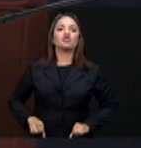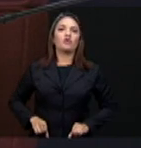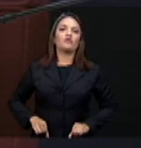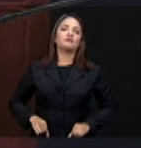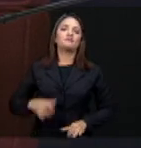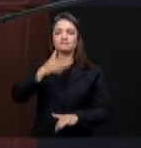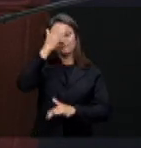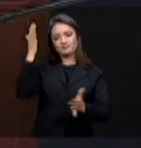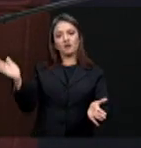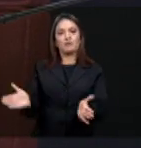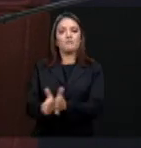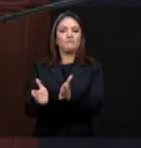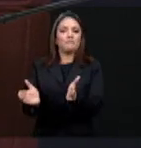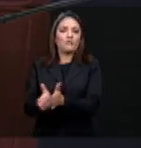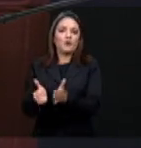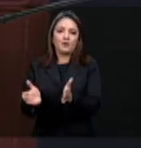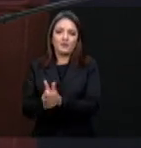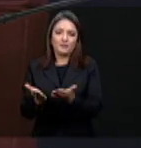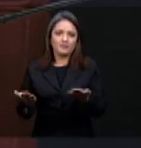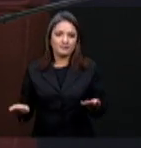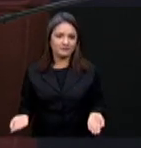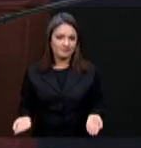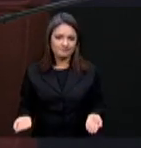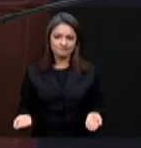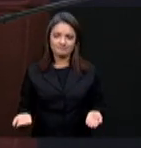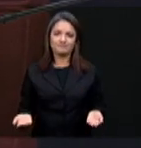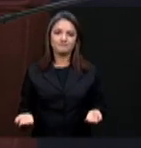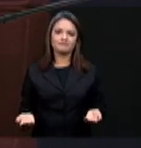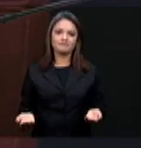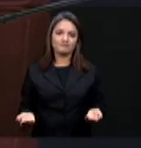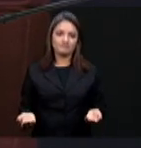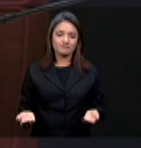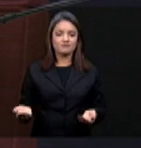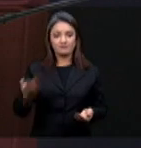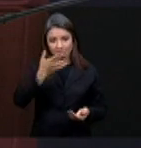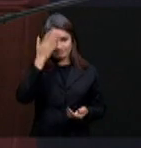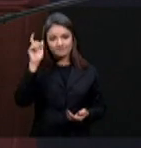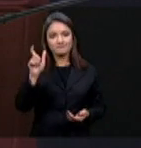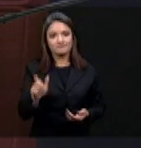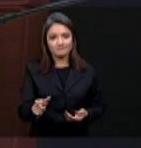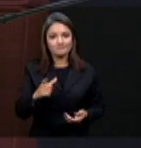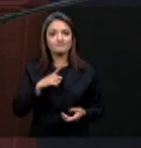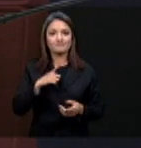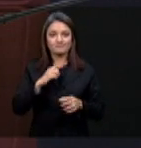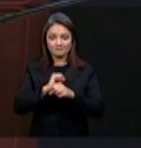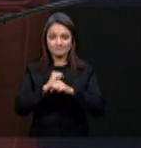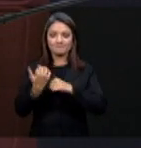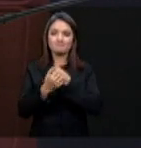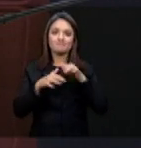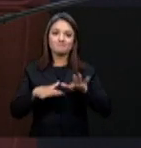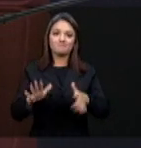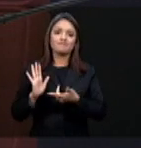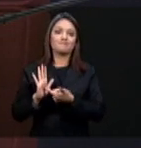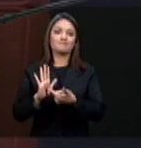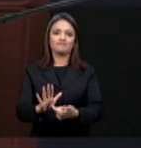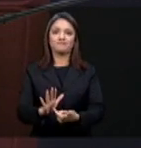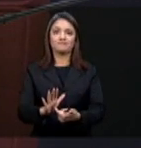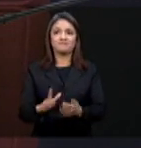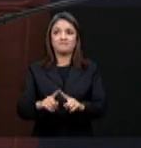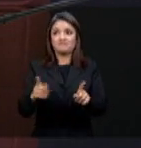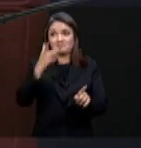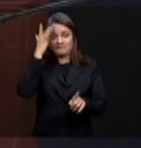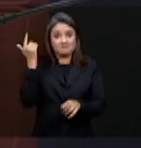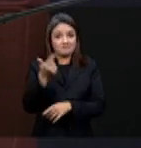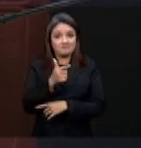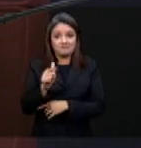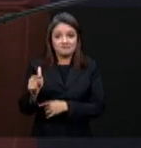mais carentes aqueles que como tem se dito né foram de alguma forma revelados pela pandemia que não têm voz